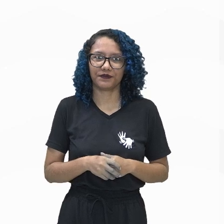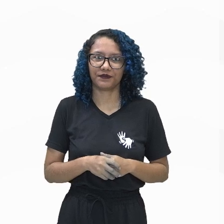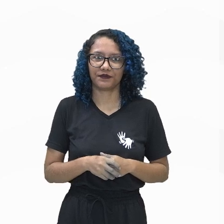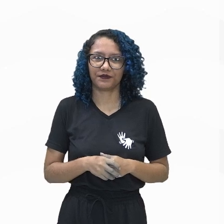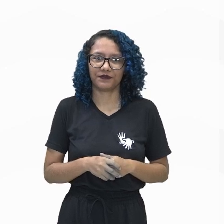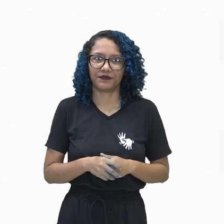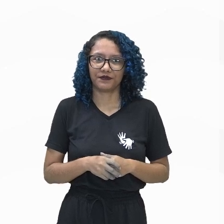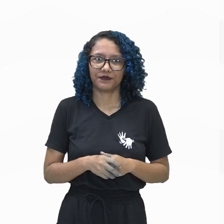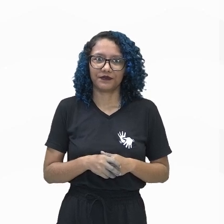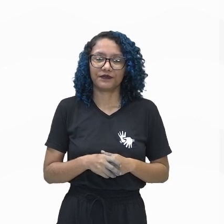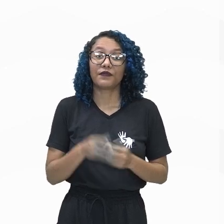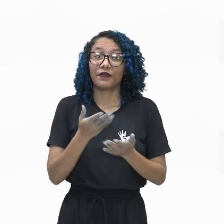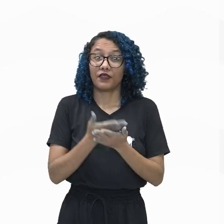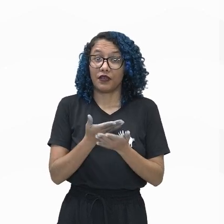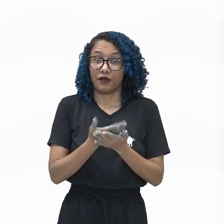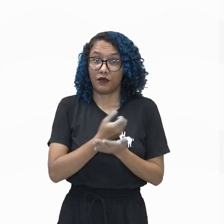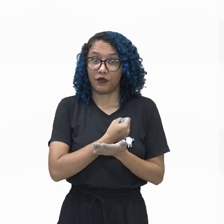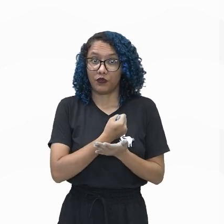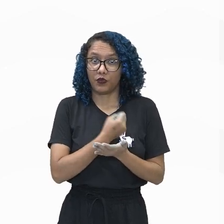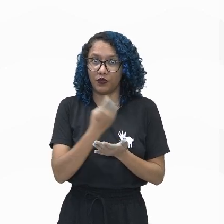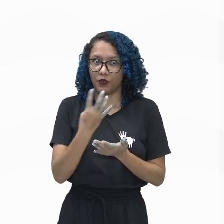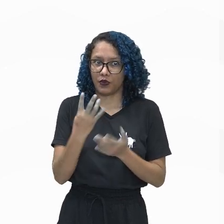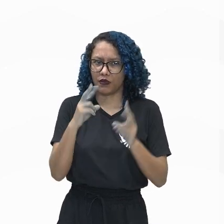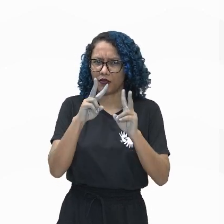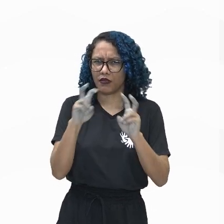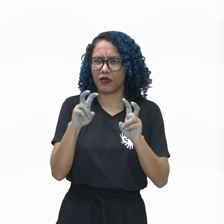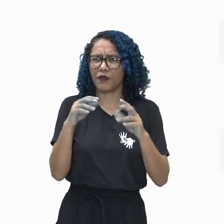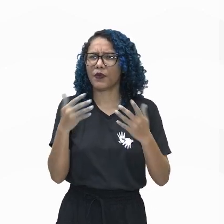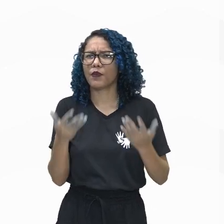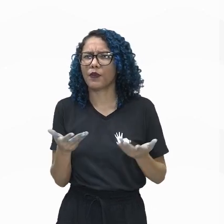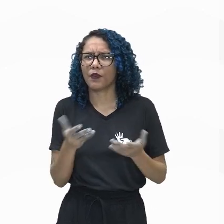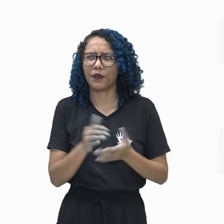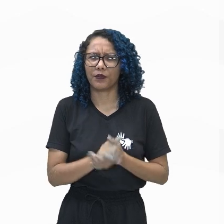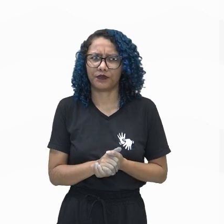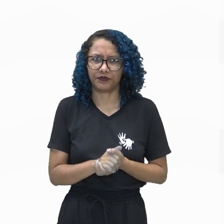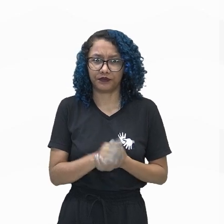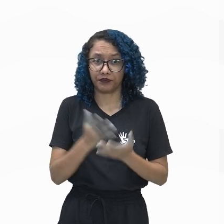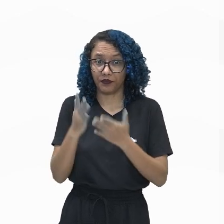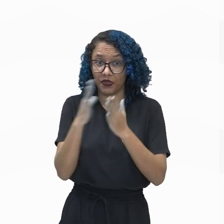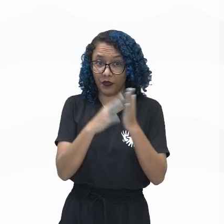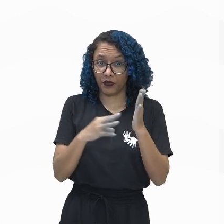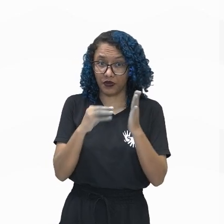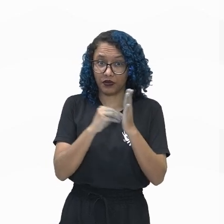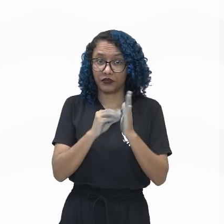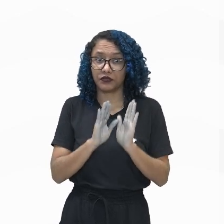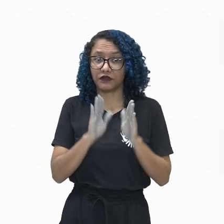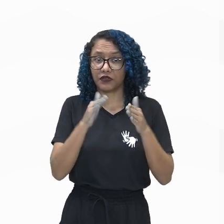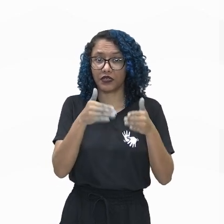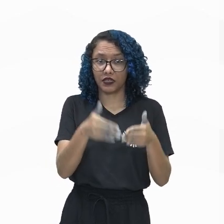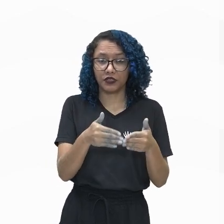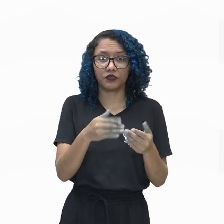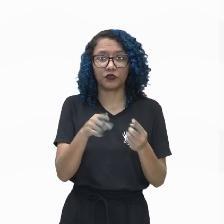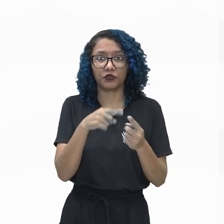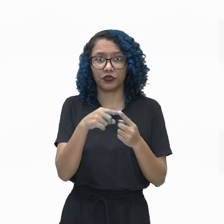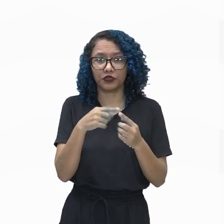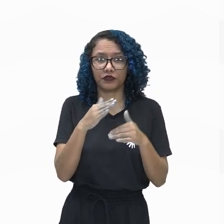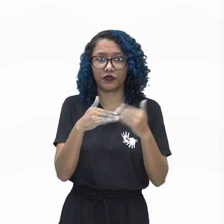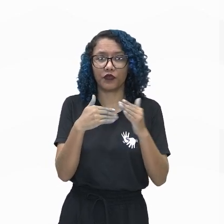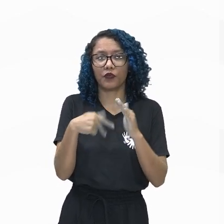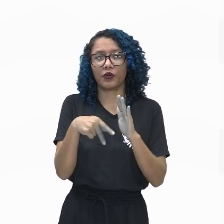Na aula 4, o objeto de conhecimento, abordagem dos Objetivos